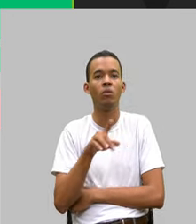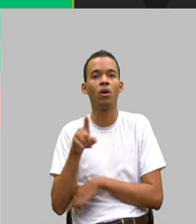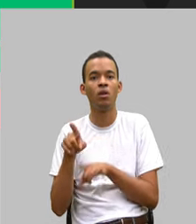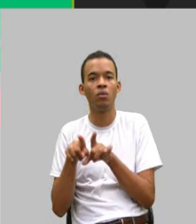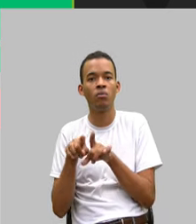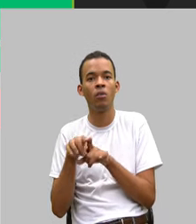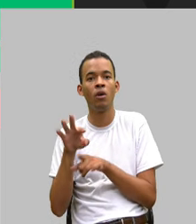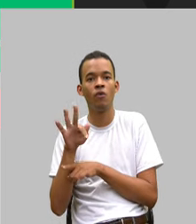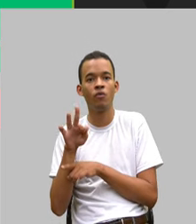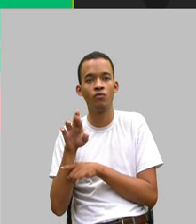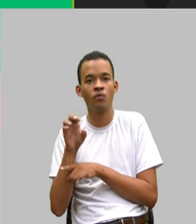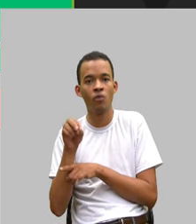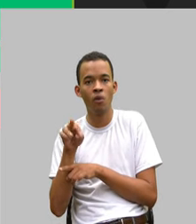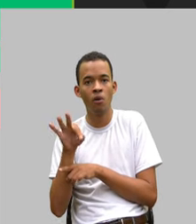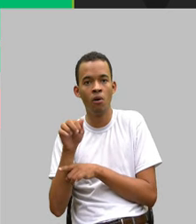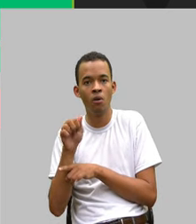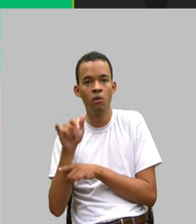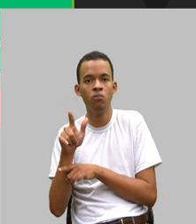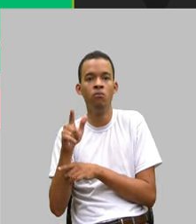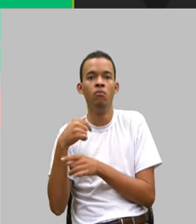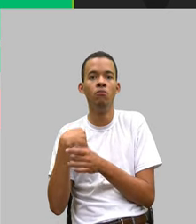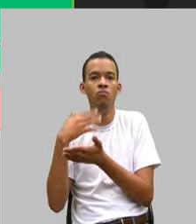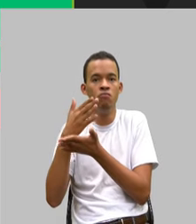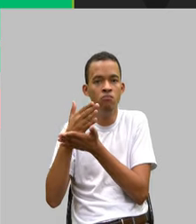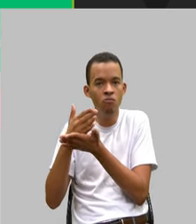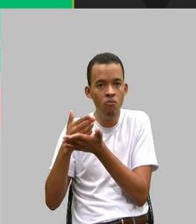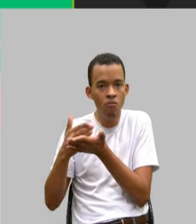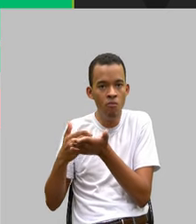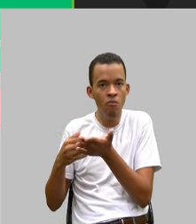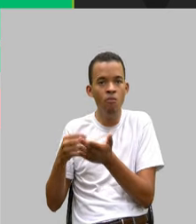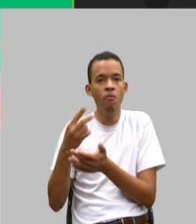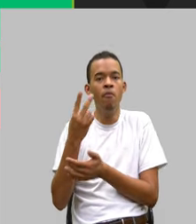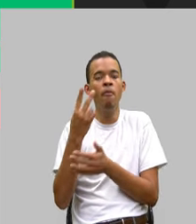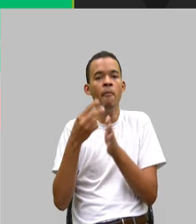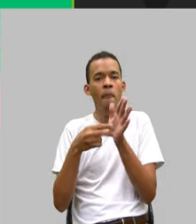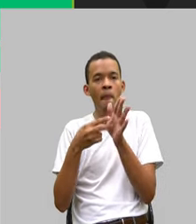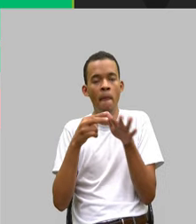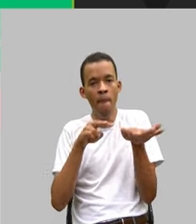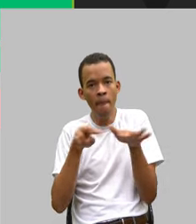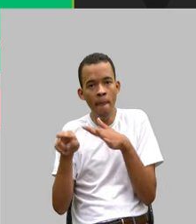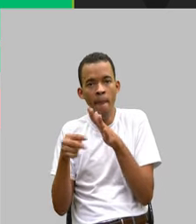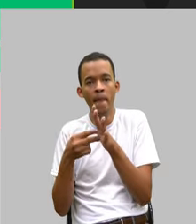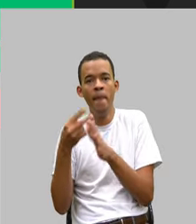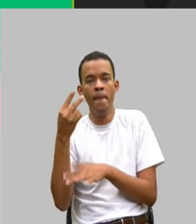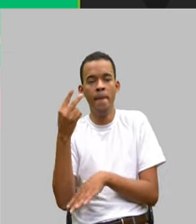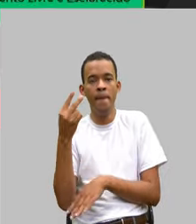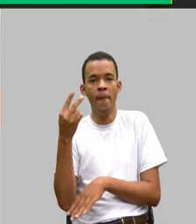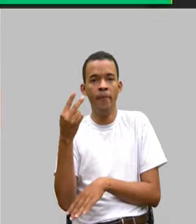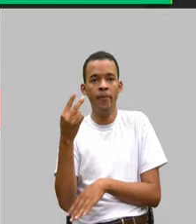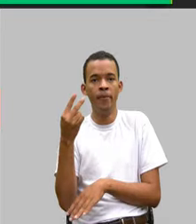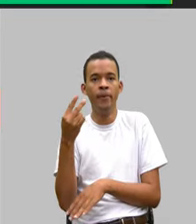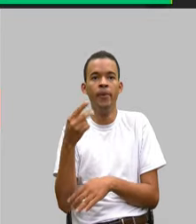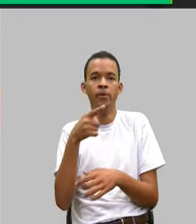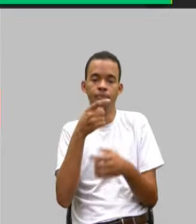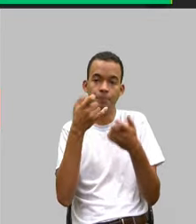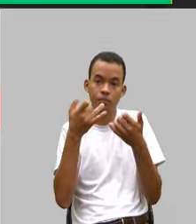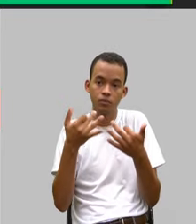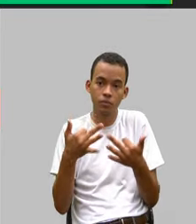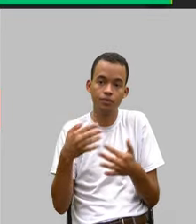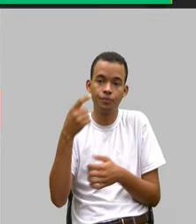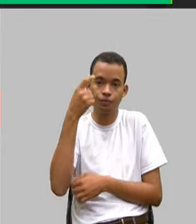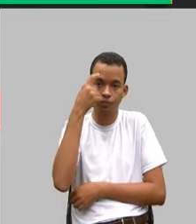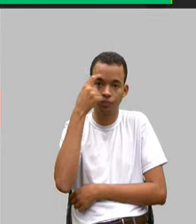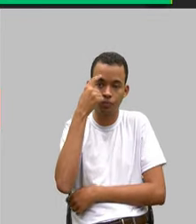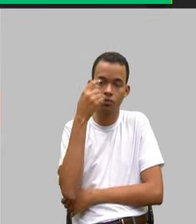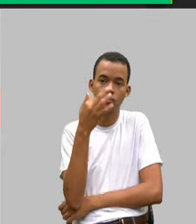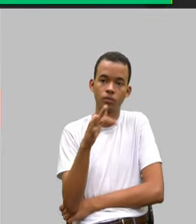comprimido de 0,25 MG duas vezes por semana então o paciente não nega que ele teve efeitos colaterais